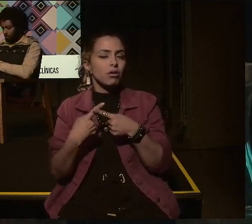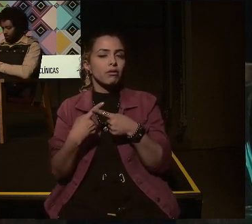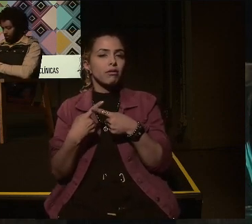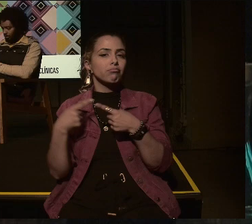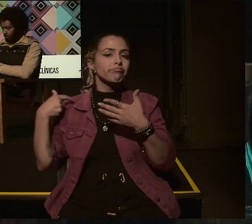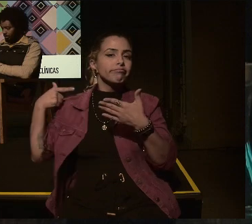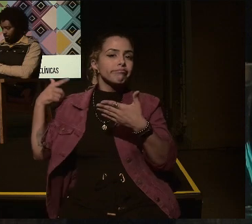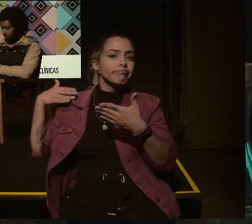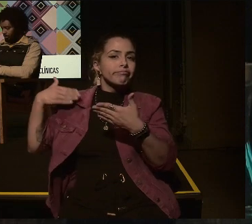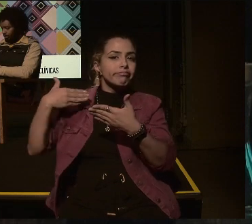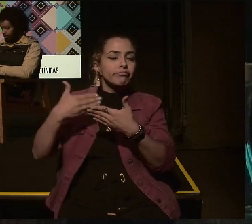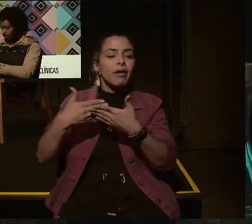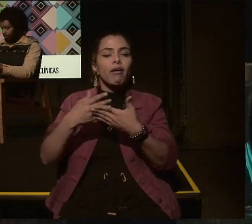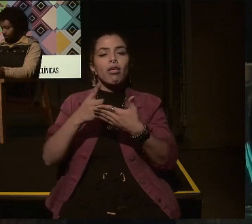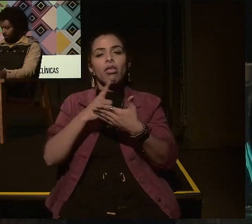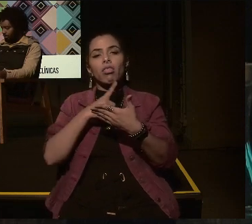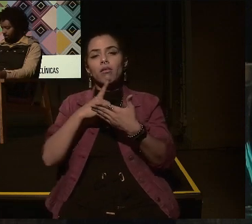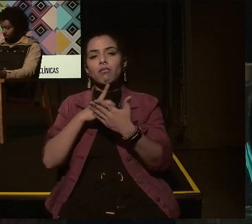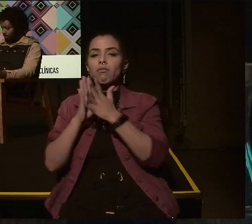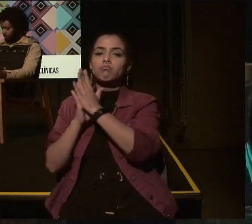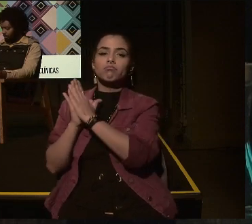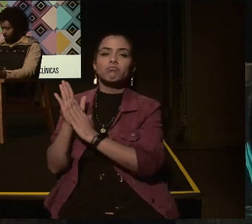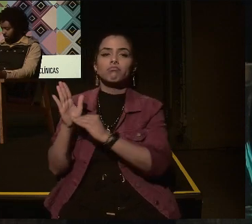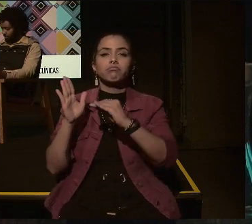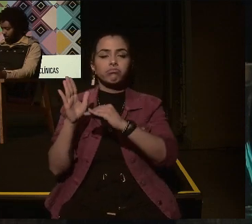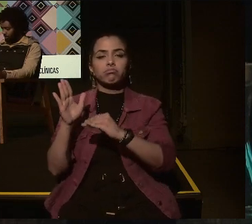TEDs que vão mostrando isso, você tem